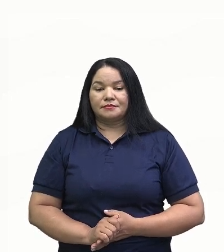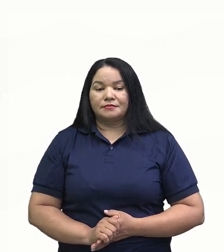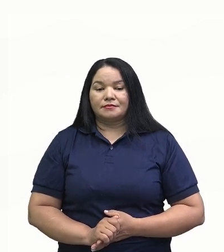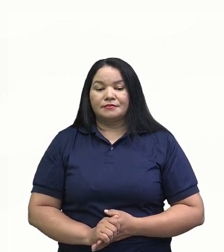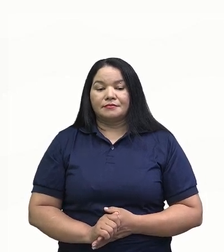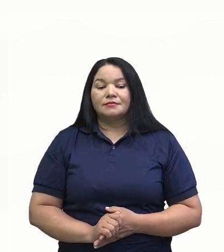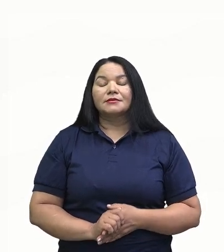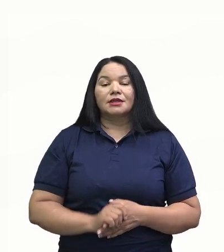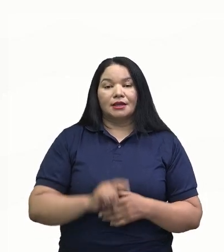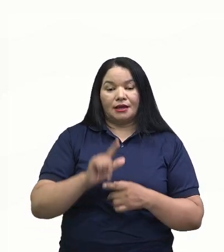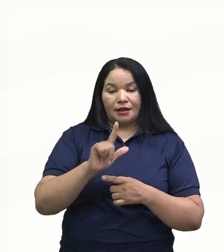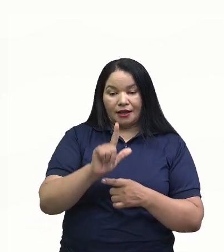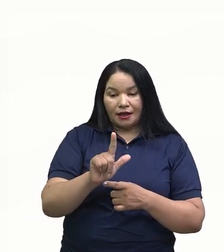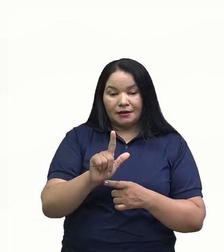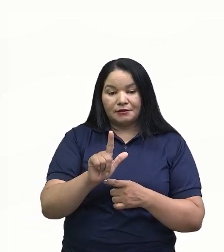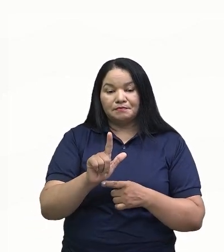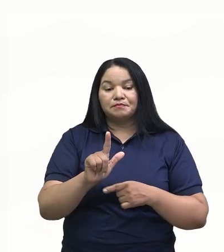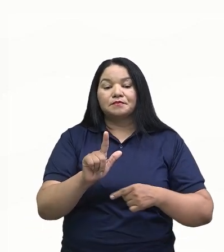L,